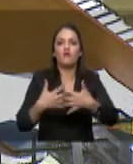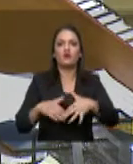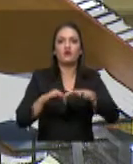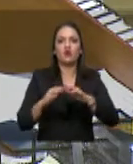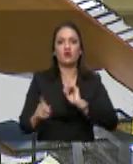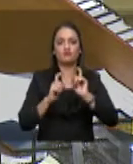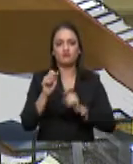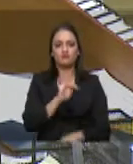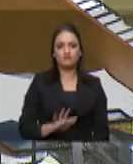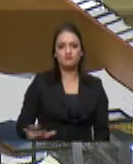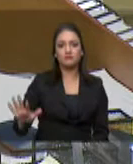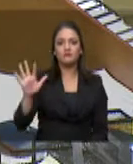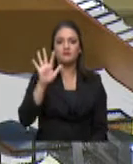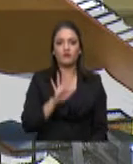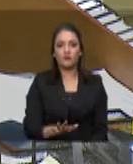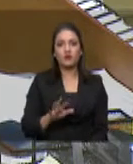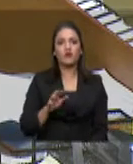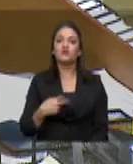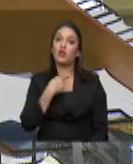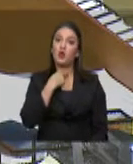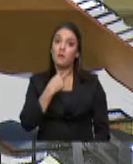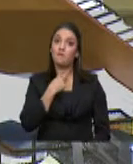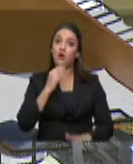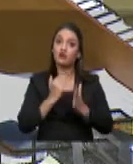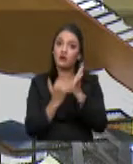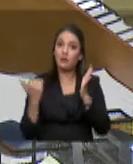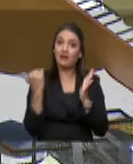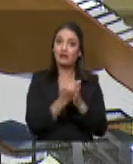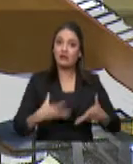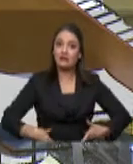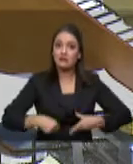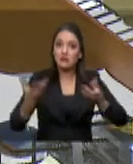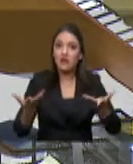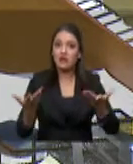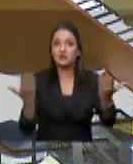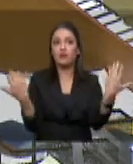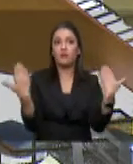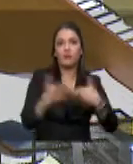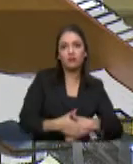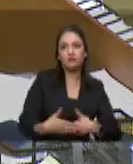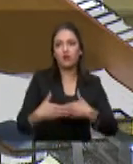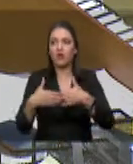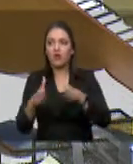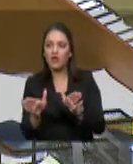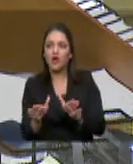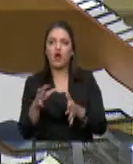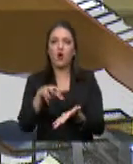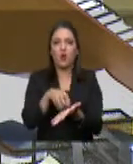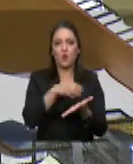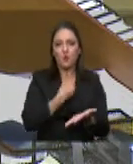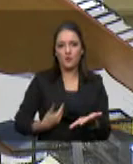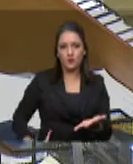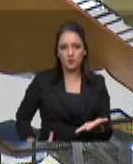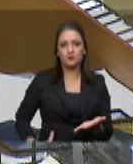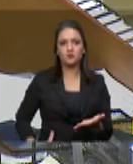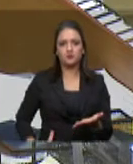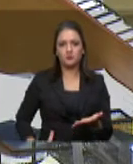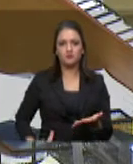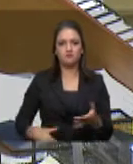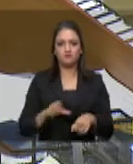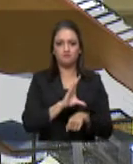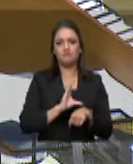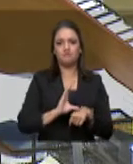não implicar aumento de despesa nem criação ou extinção de órgãos públicos, artigo 84, inciso 6, alínea A, da